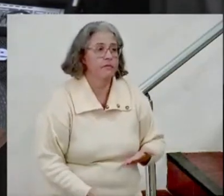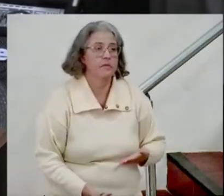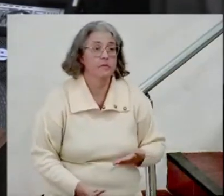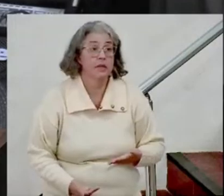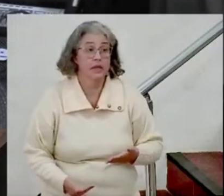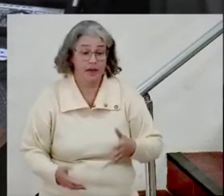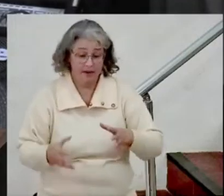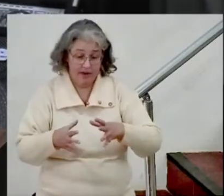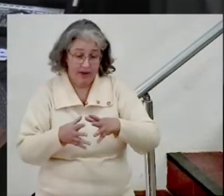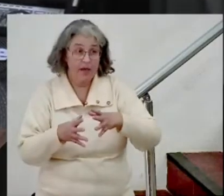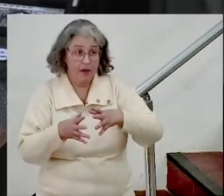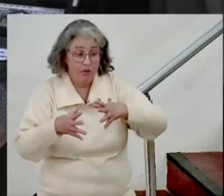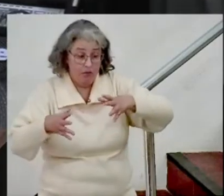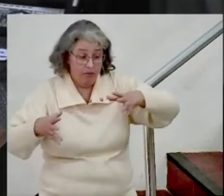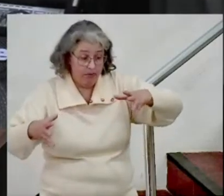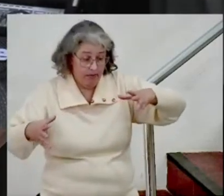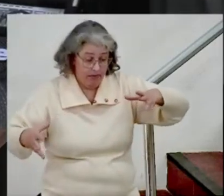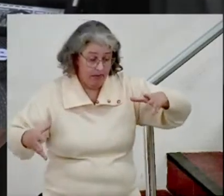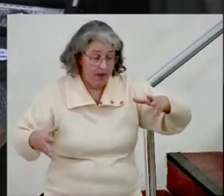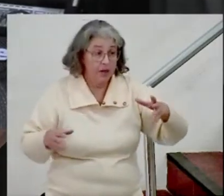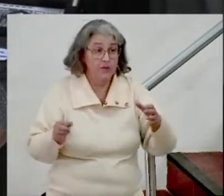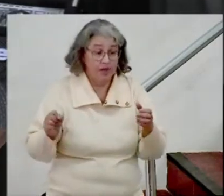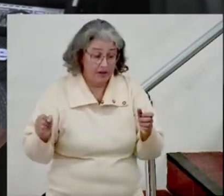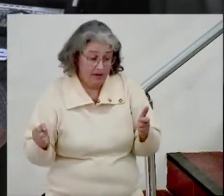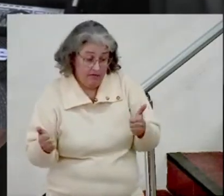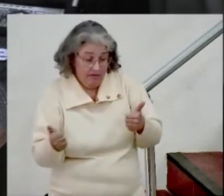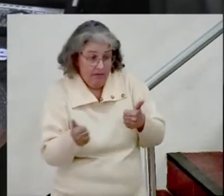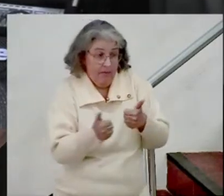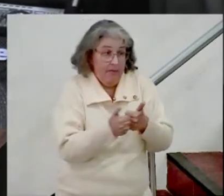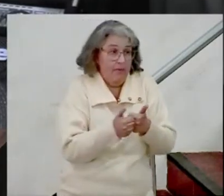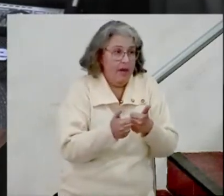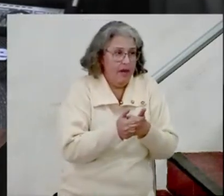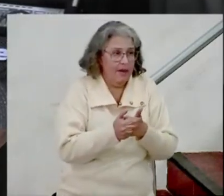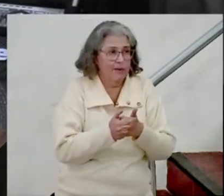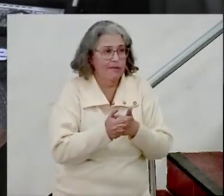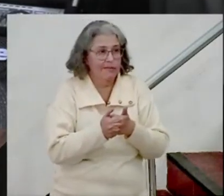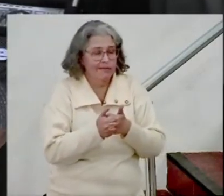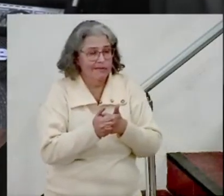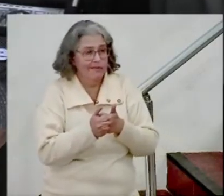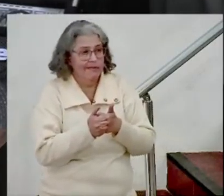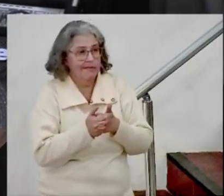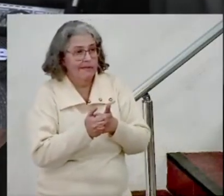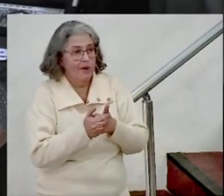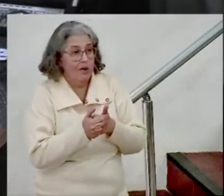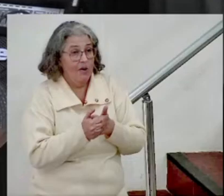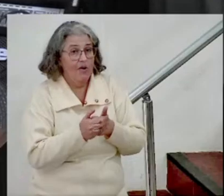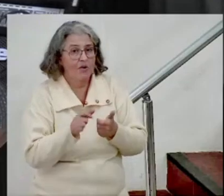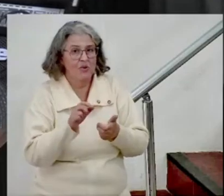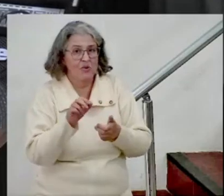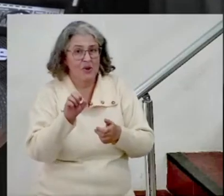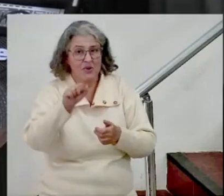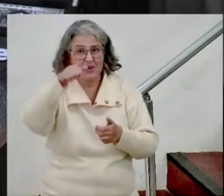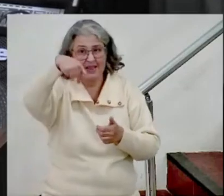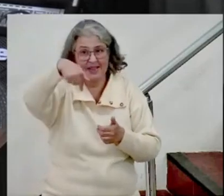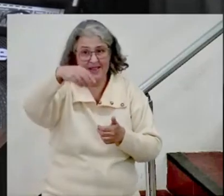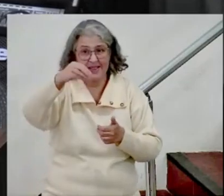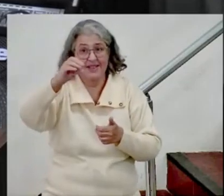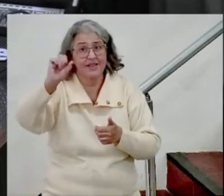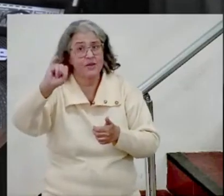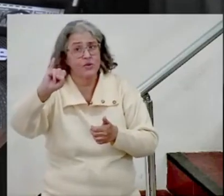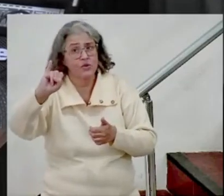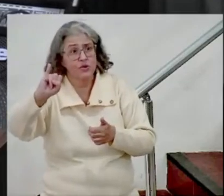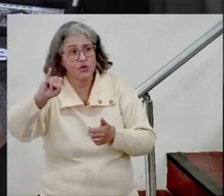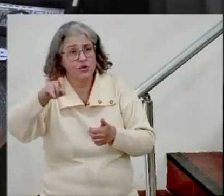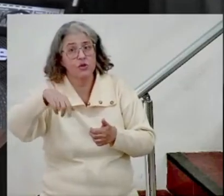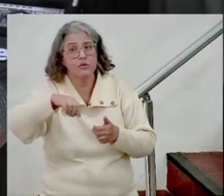eles continuam incomodando. E olha como está o reino assírio por volta do ano 701. Você consegue perceber a evolução? Dá